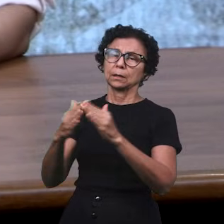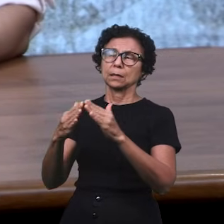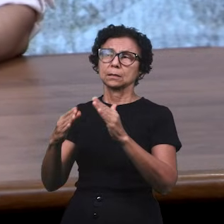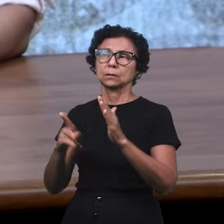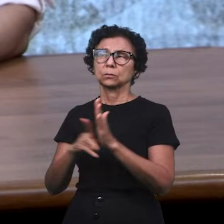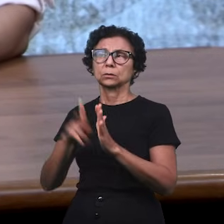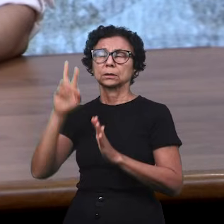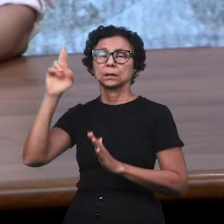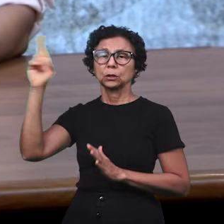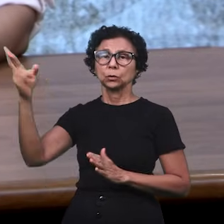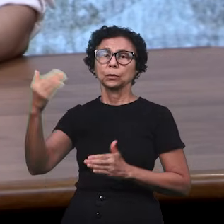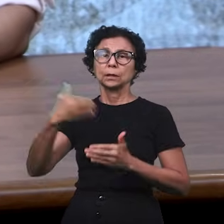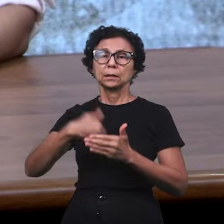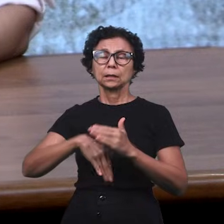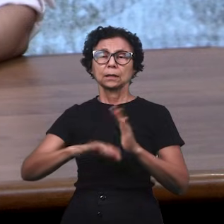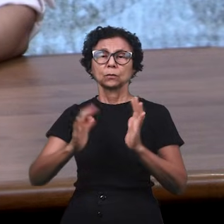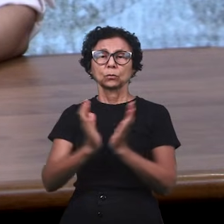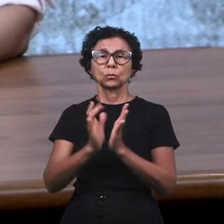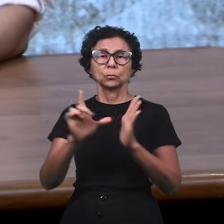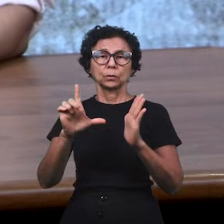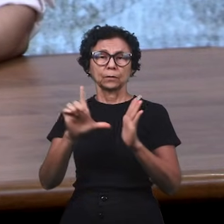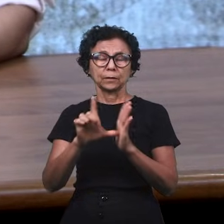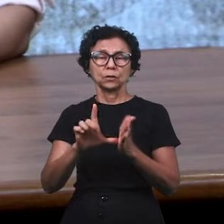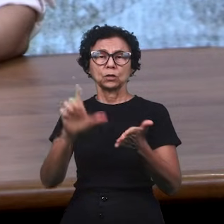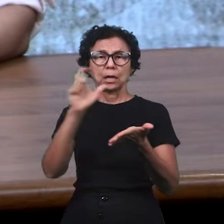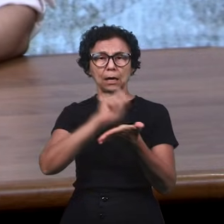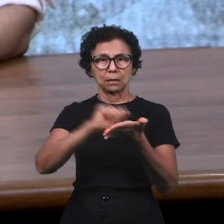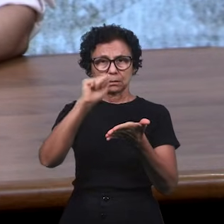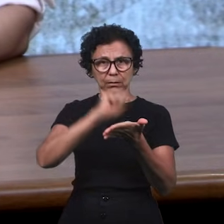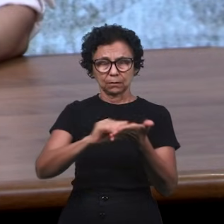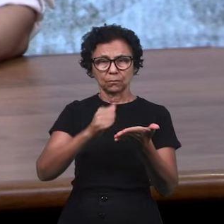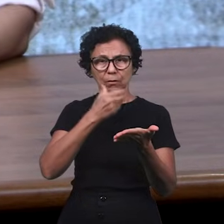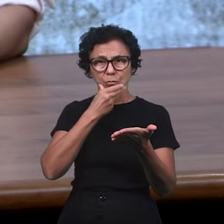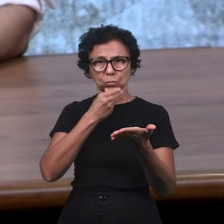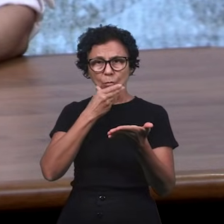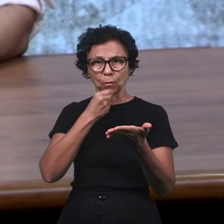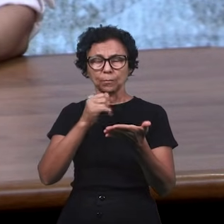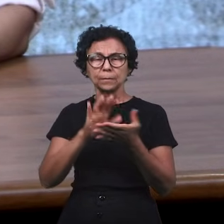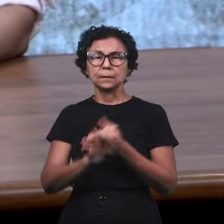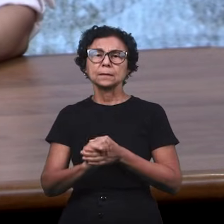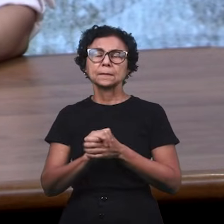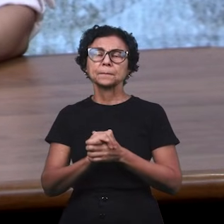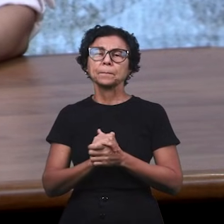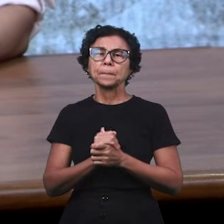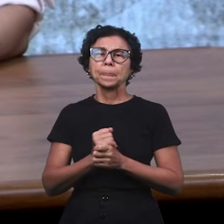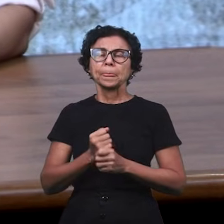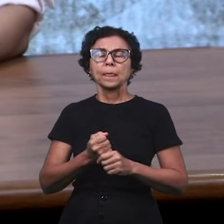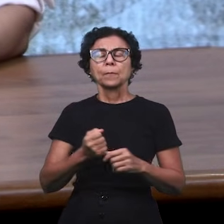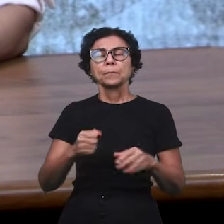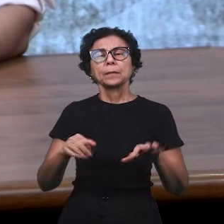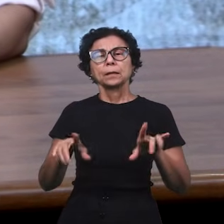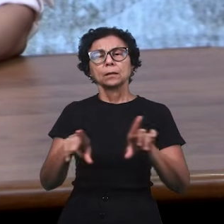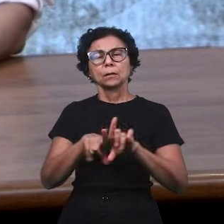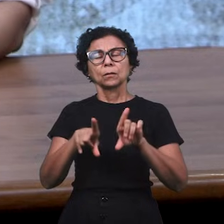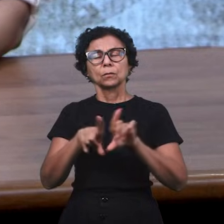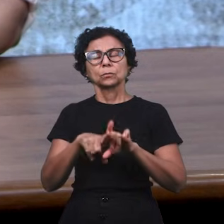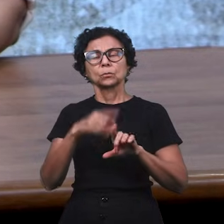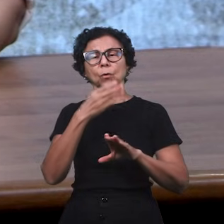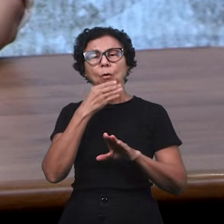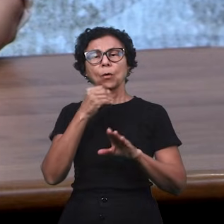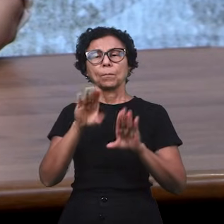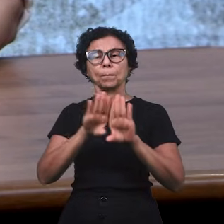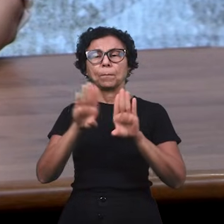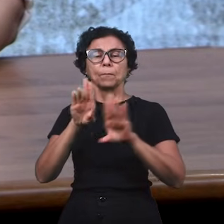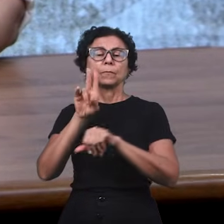eram os escrivães e os oficiais e os porteiros. E tirando eles o dinheiro